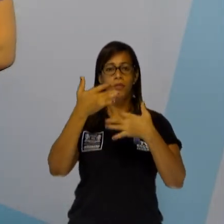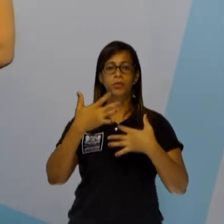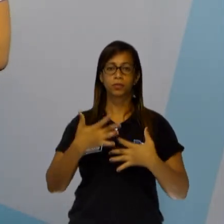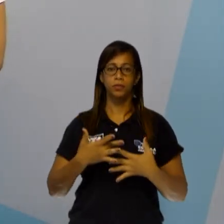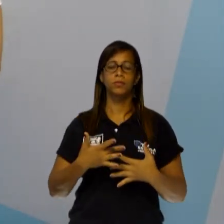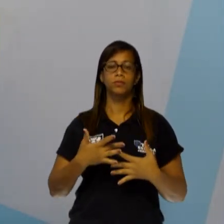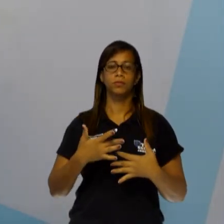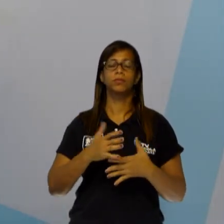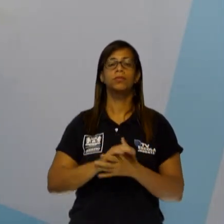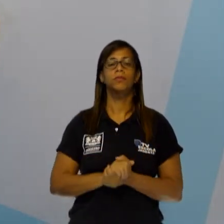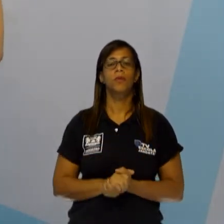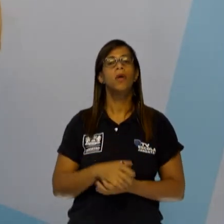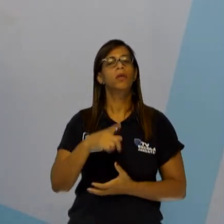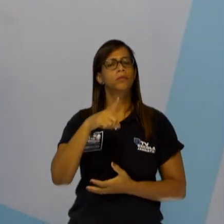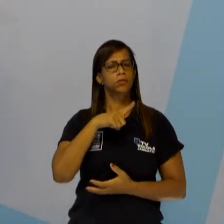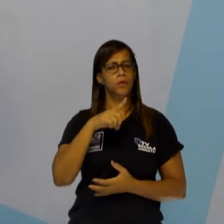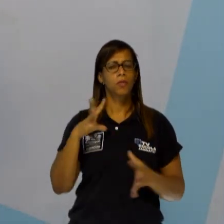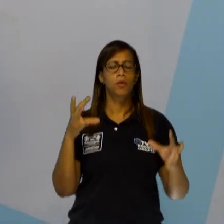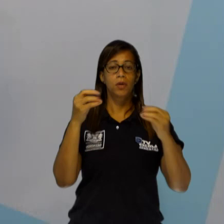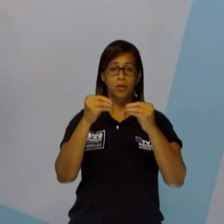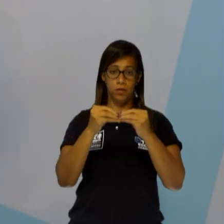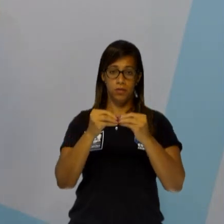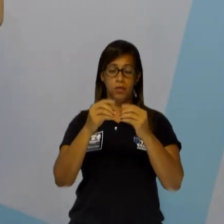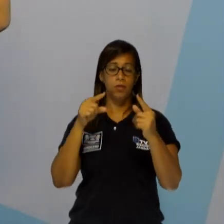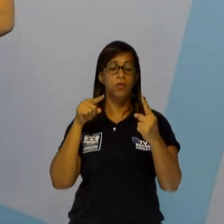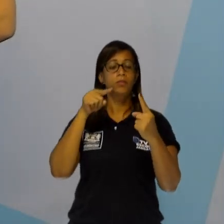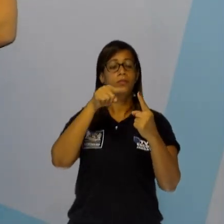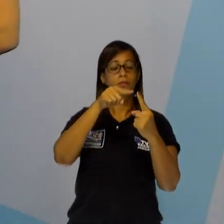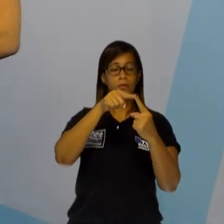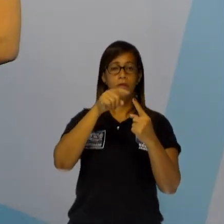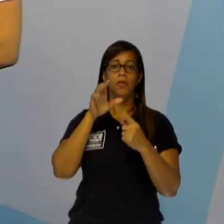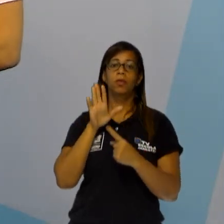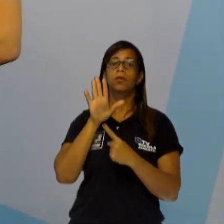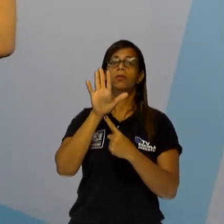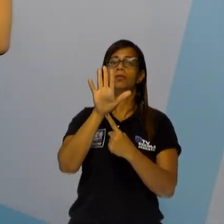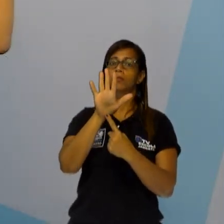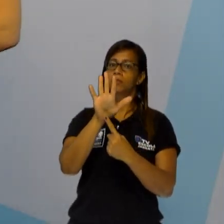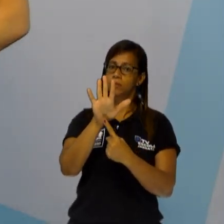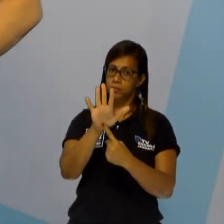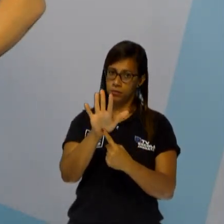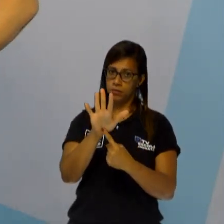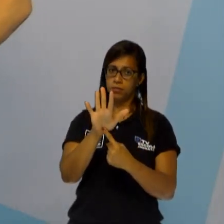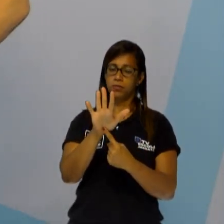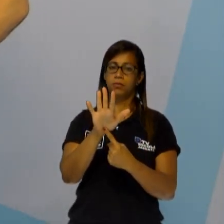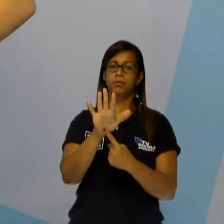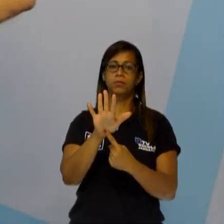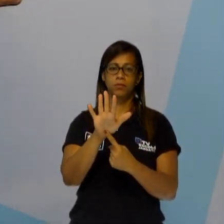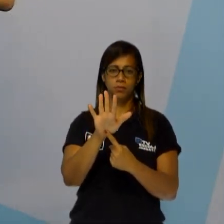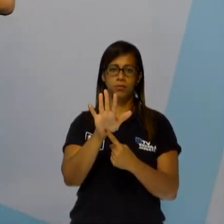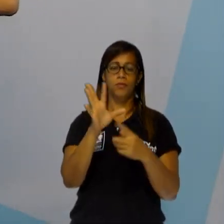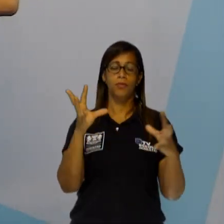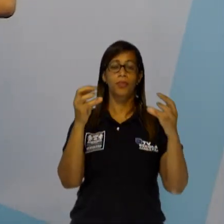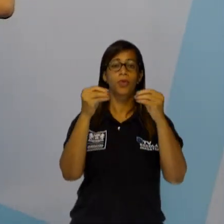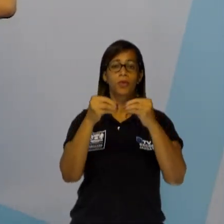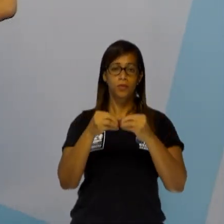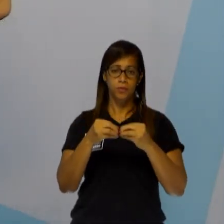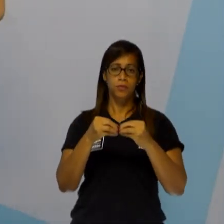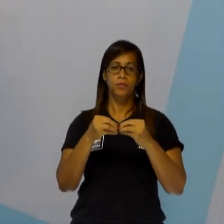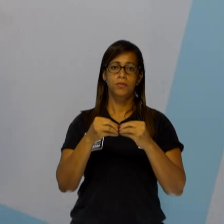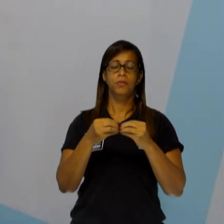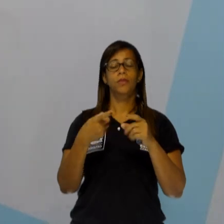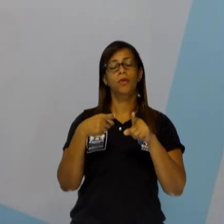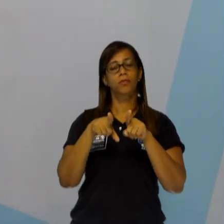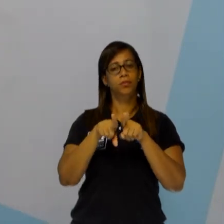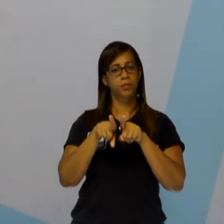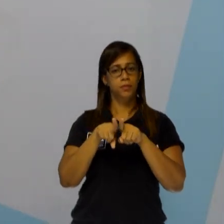aqui. Nós temos lá uma resenha, o objetivo é apresentar de forma sintetizada, na hora que ele faz o resumo, e